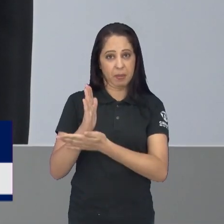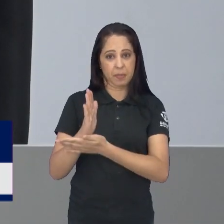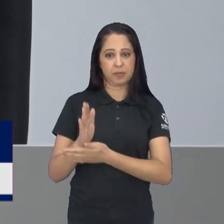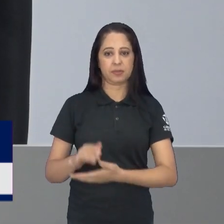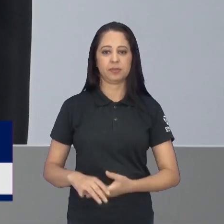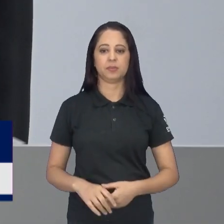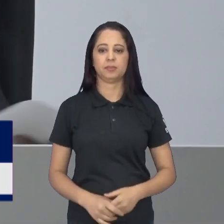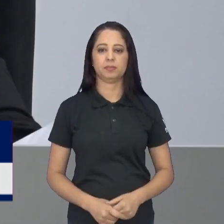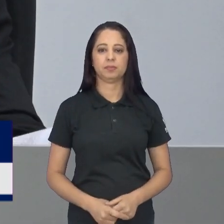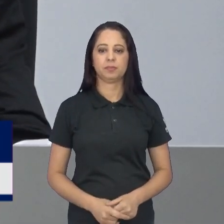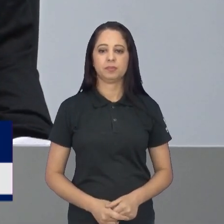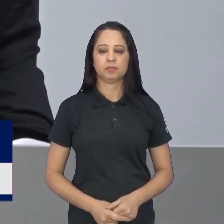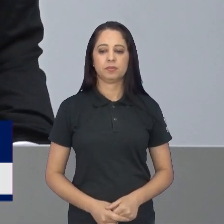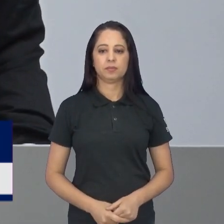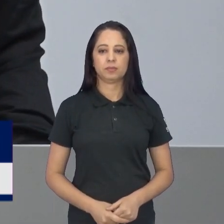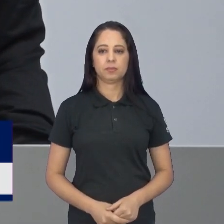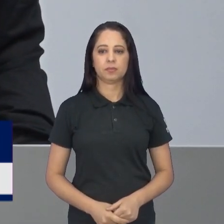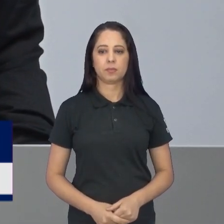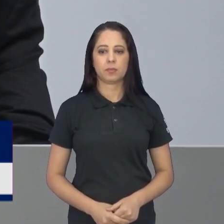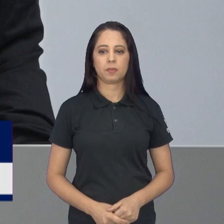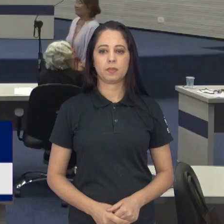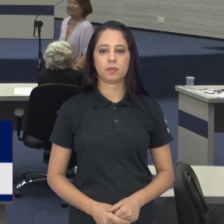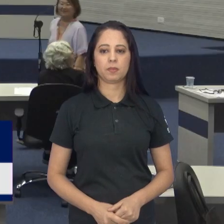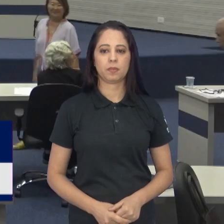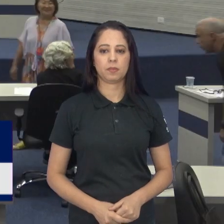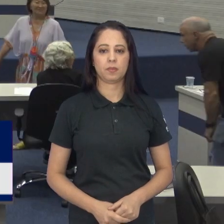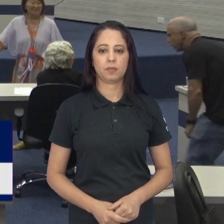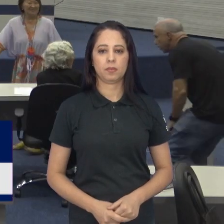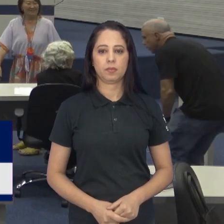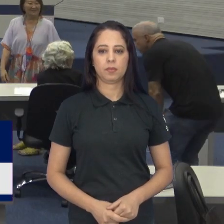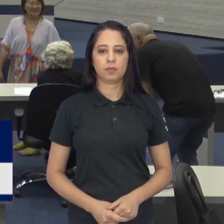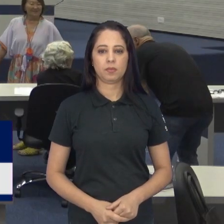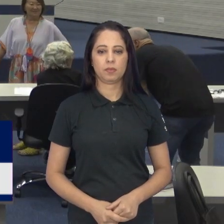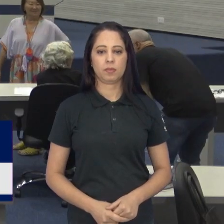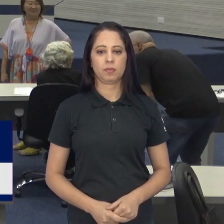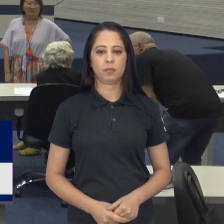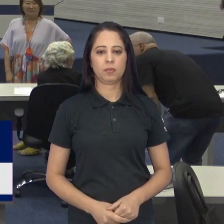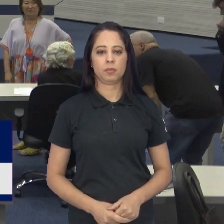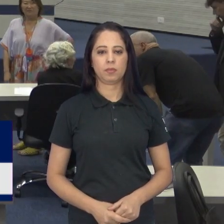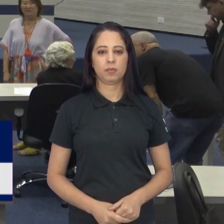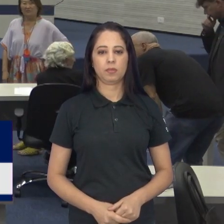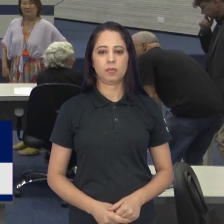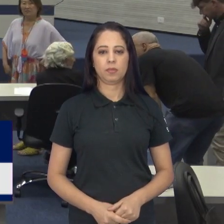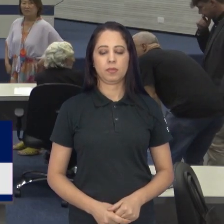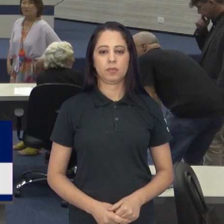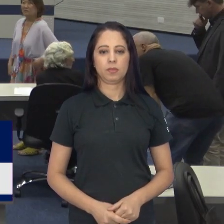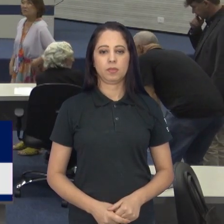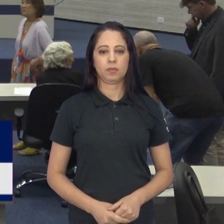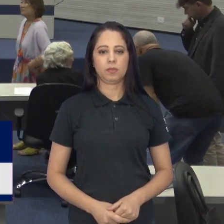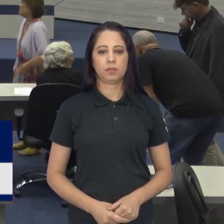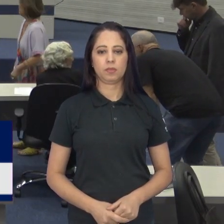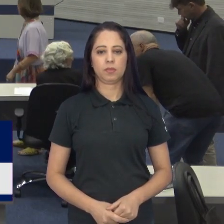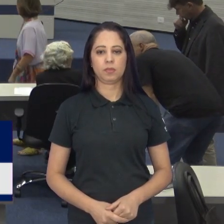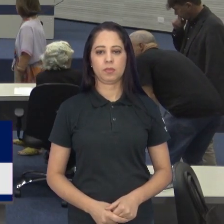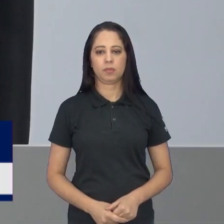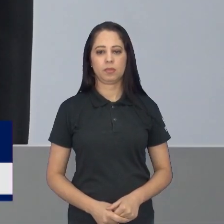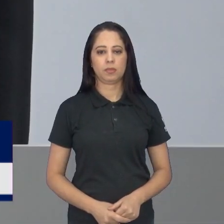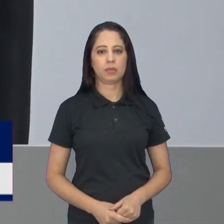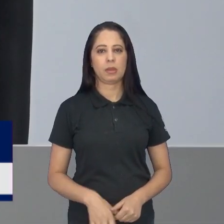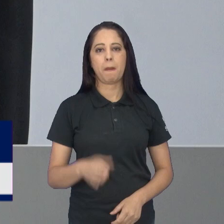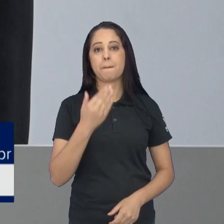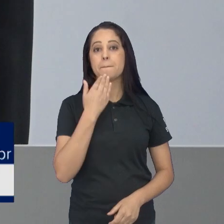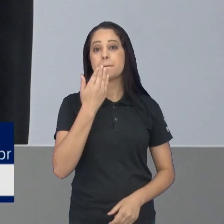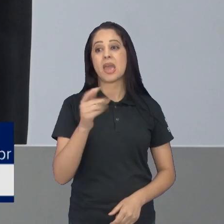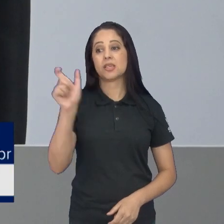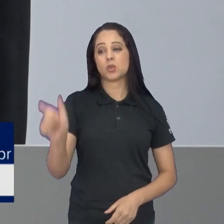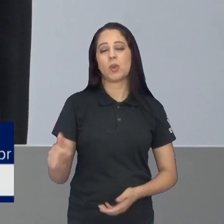unanimidade. Eu preciso dos processos novos para ler. Peço ao senhor secretário